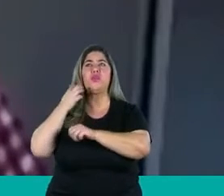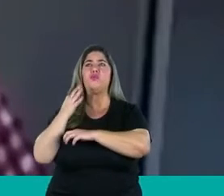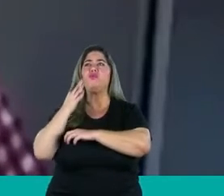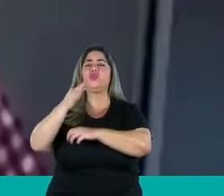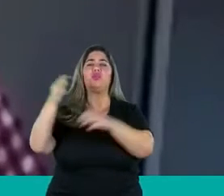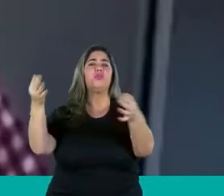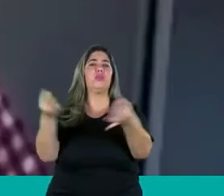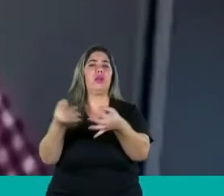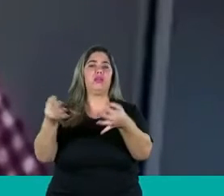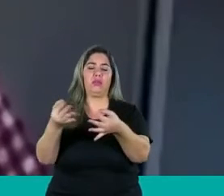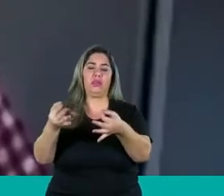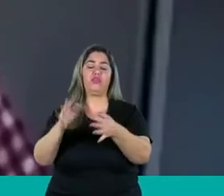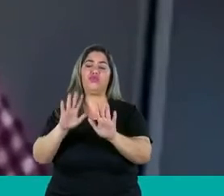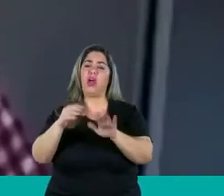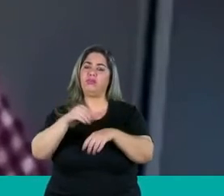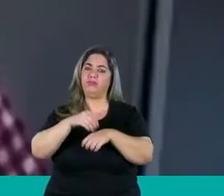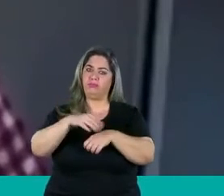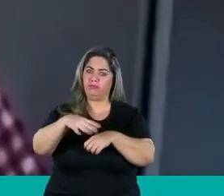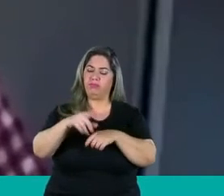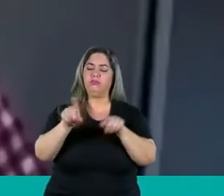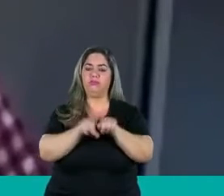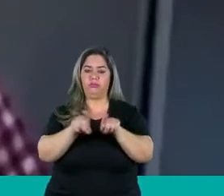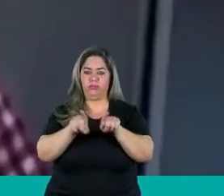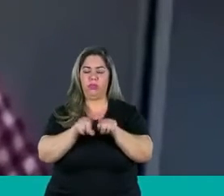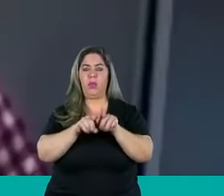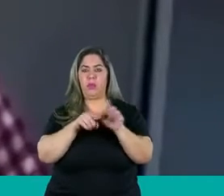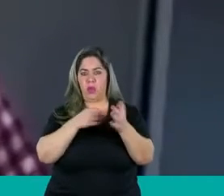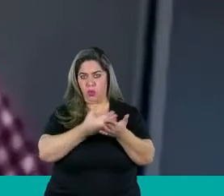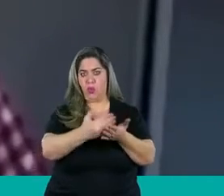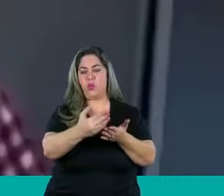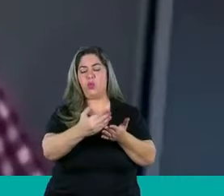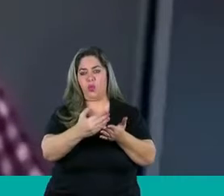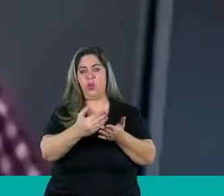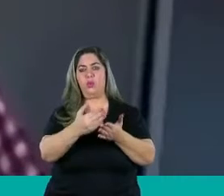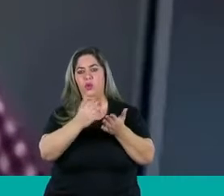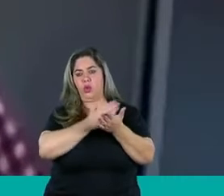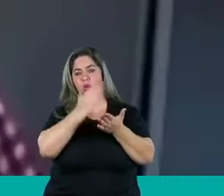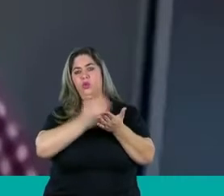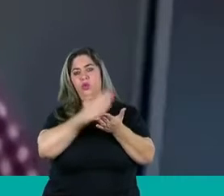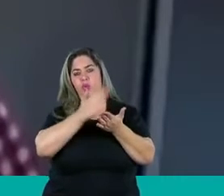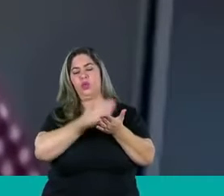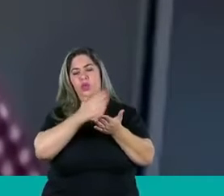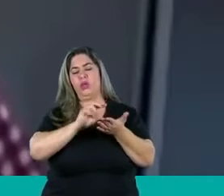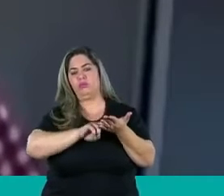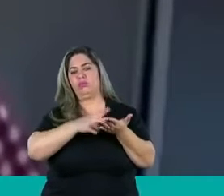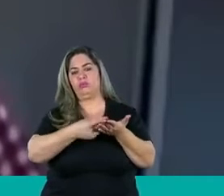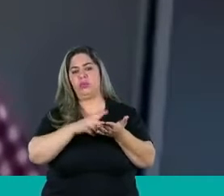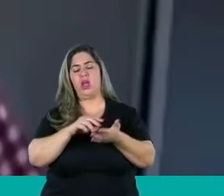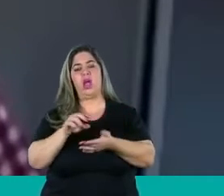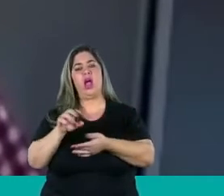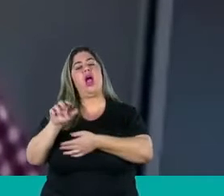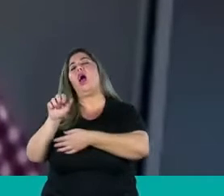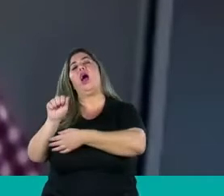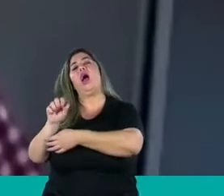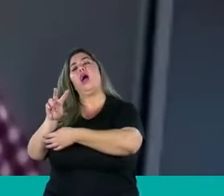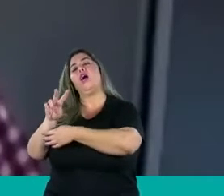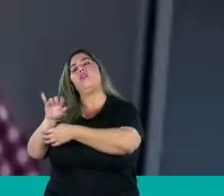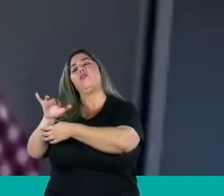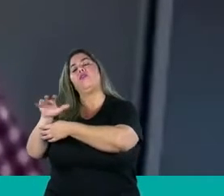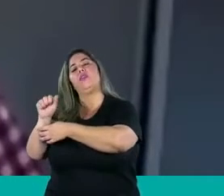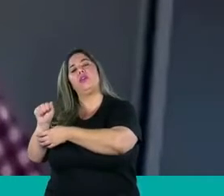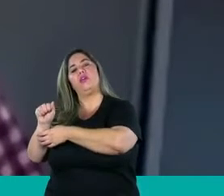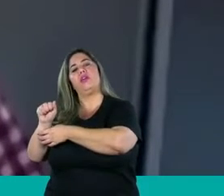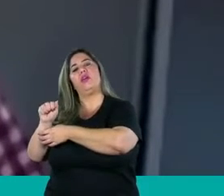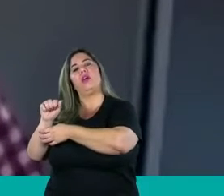Isso aparece, já foi citado aqui no começo, no livro que eu tive a oportunidade de traduzir, chamado A Via para o Futuro da